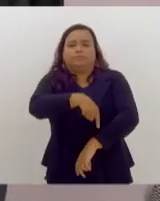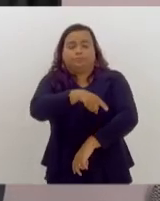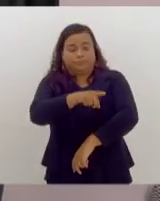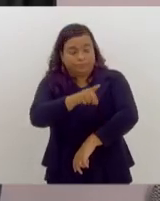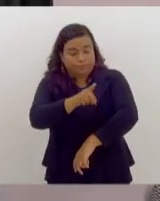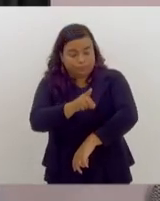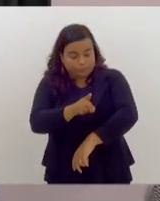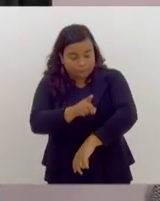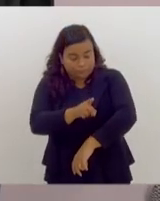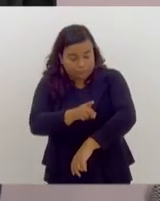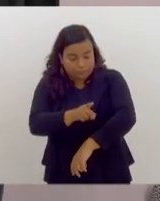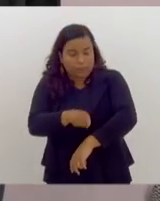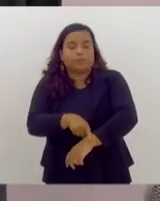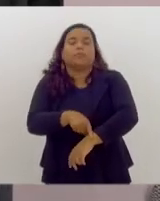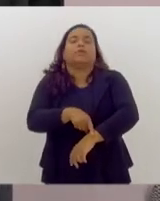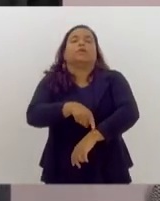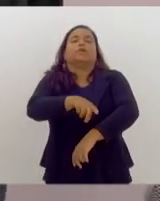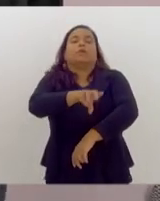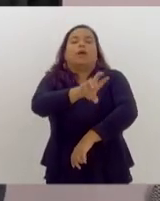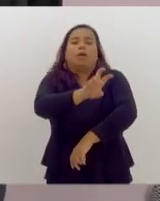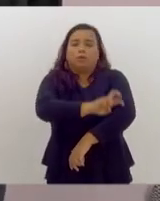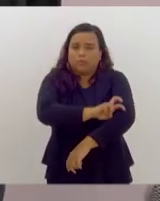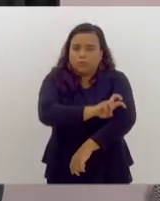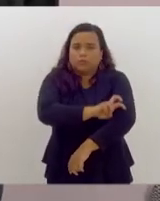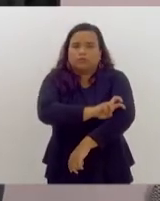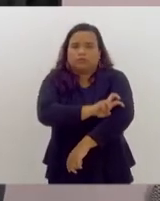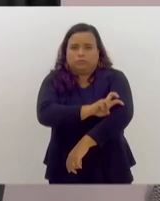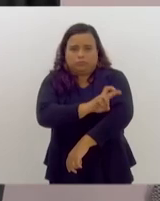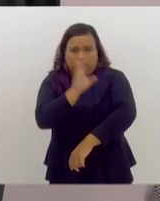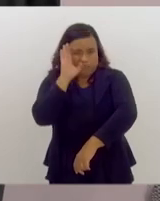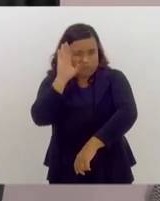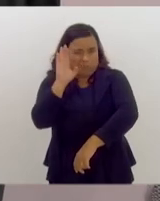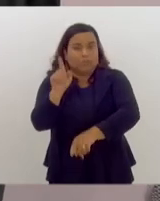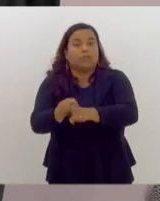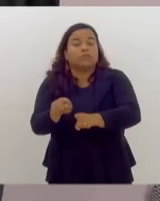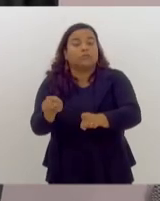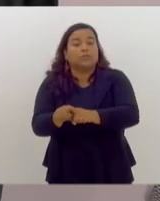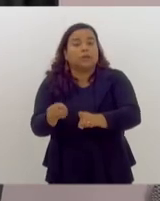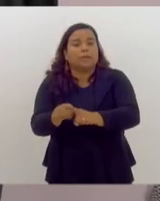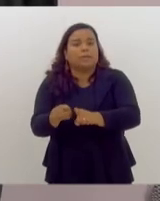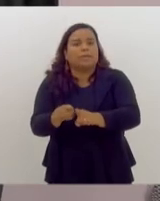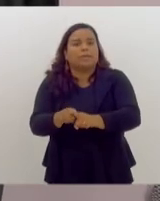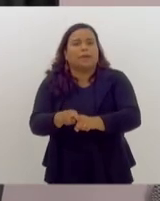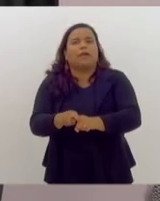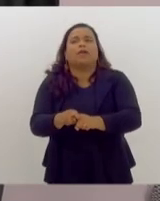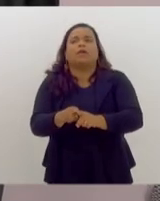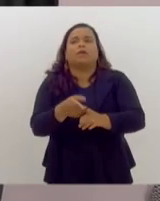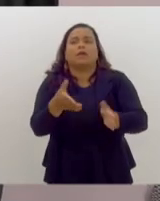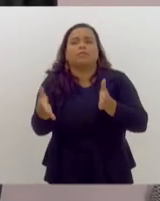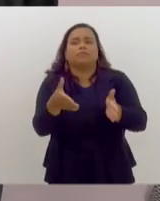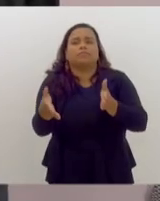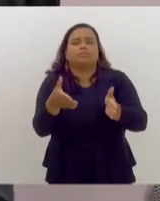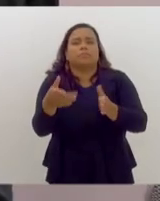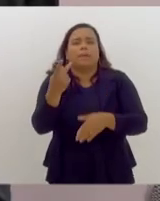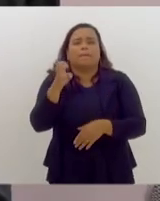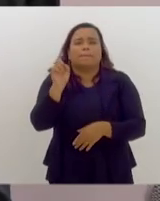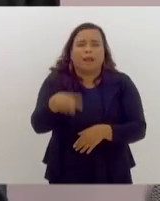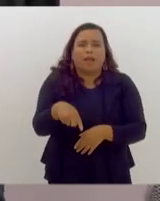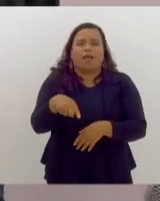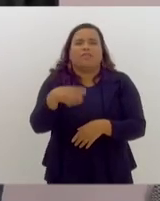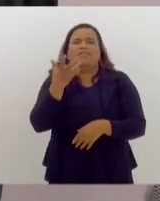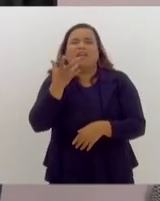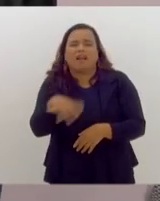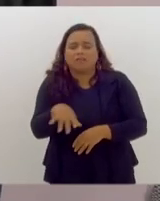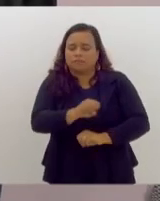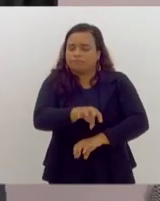primeiros anos do ensino fundamental, e cada vez mais também ali a pré-escola. Mas a gente ainda precisa avançar na pré-escola e precisa avançar